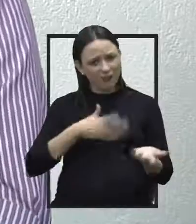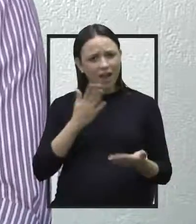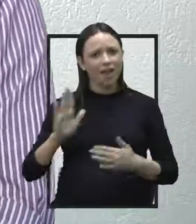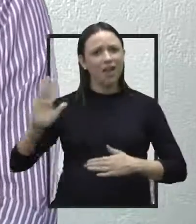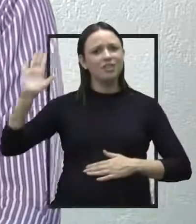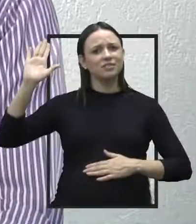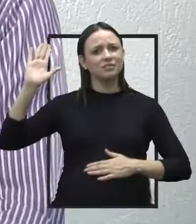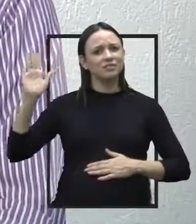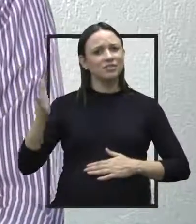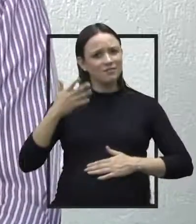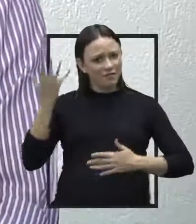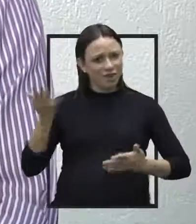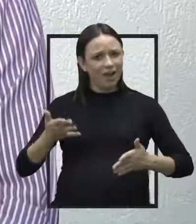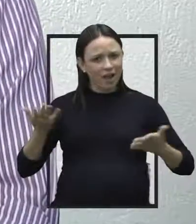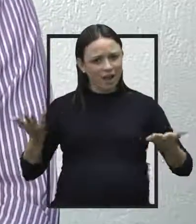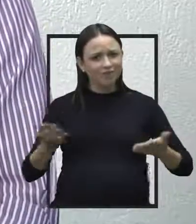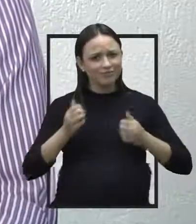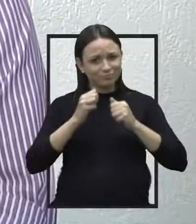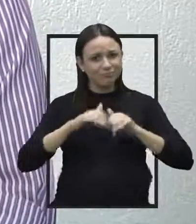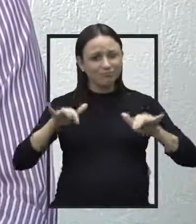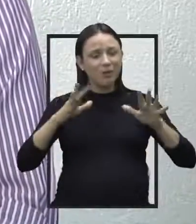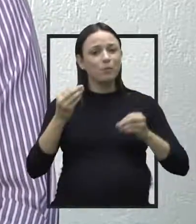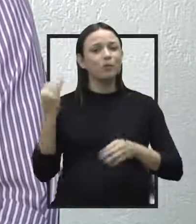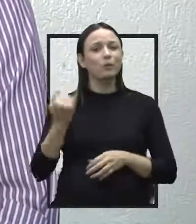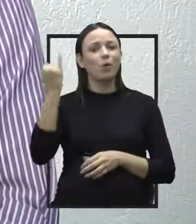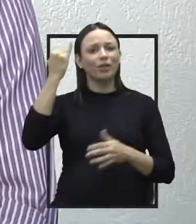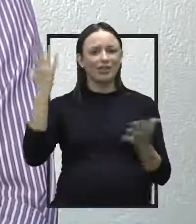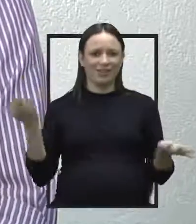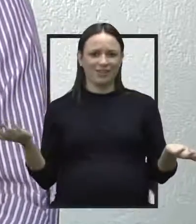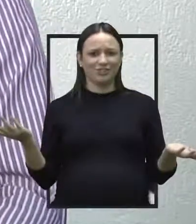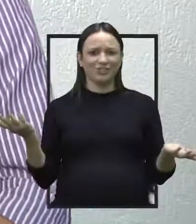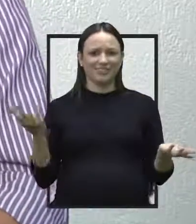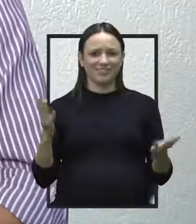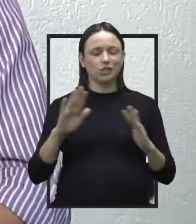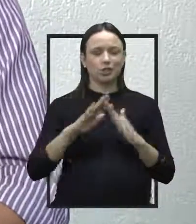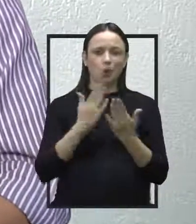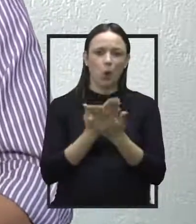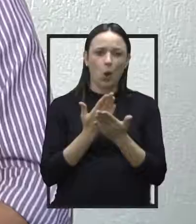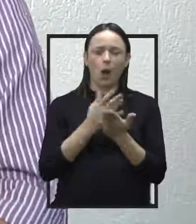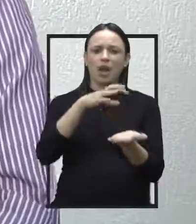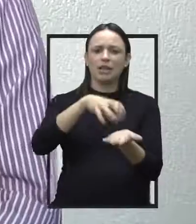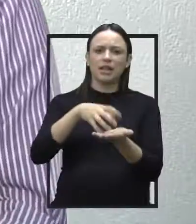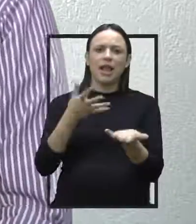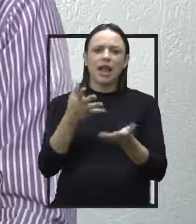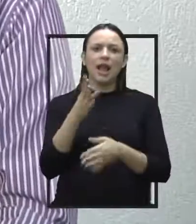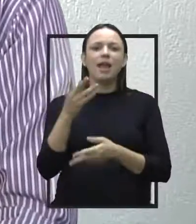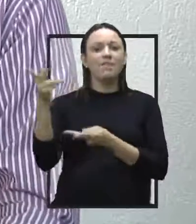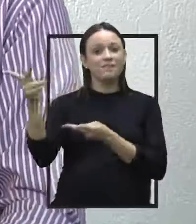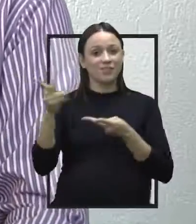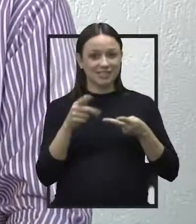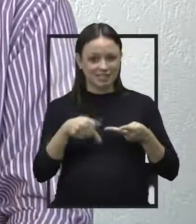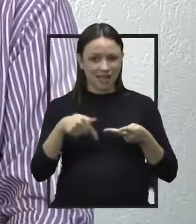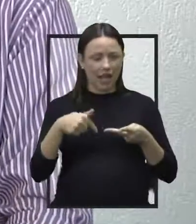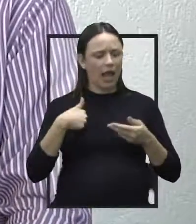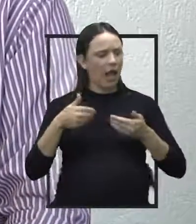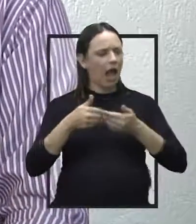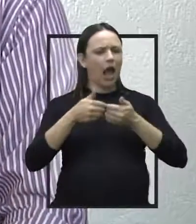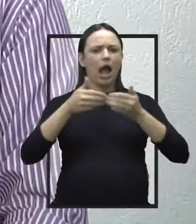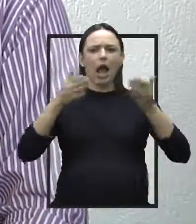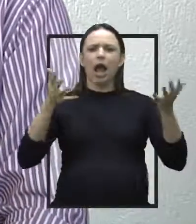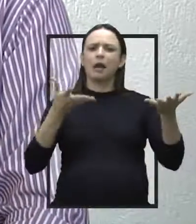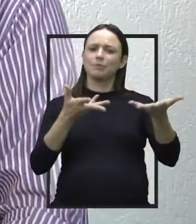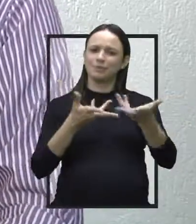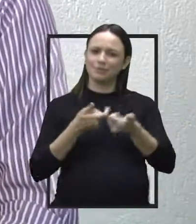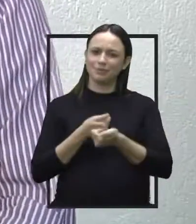candidatem, se manifestem politicamente, que é muito importante. As entidades, as escolas que queiram nos visitar, nós estamos aqui de portas abertas